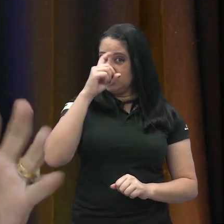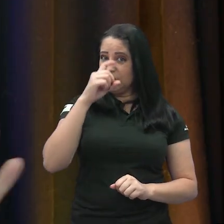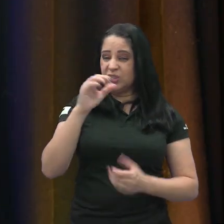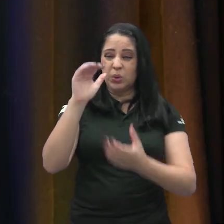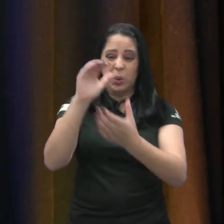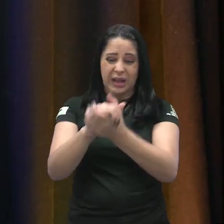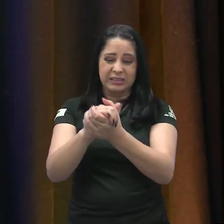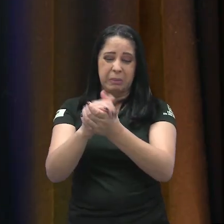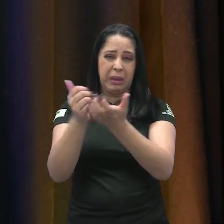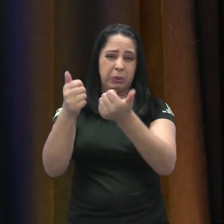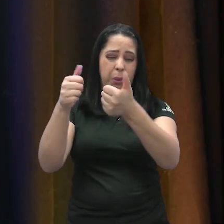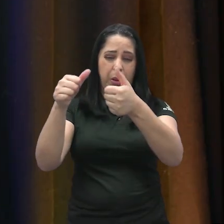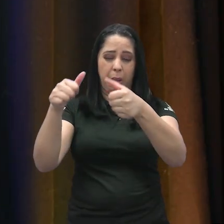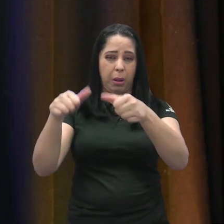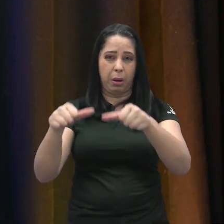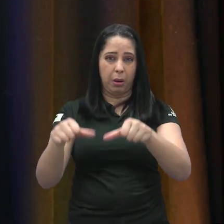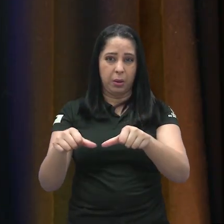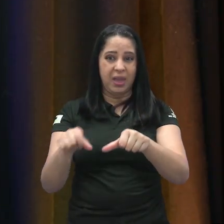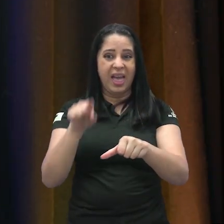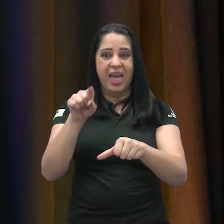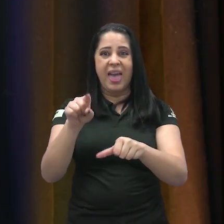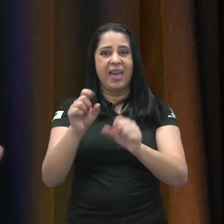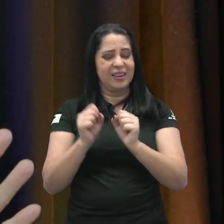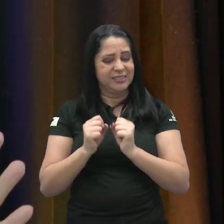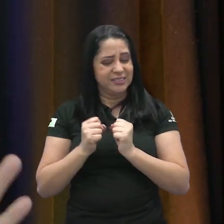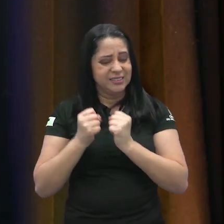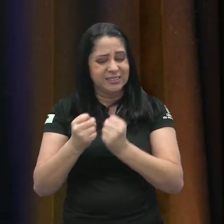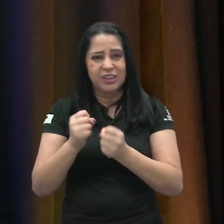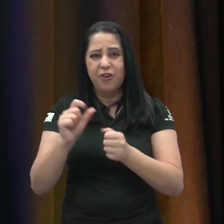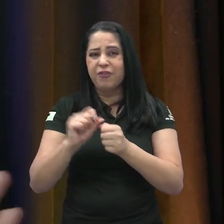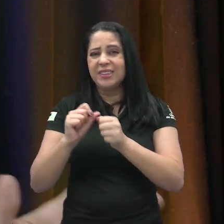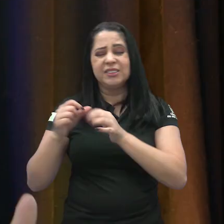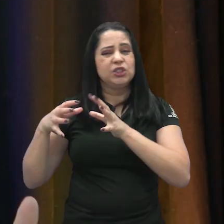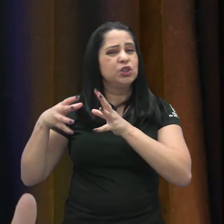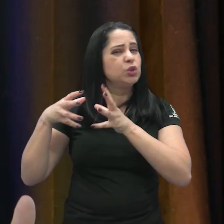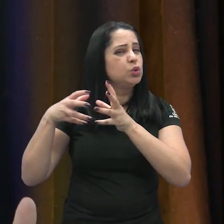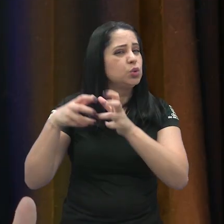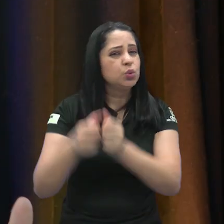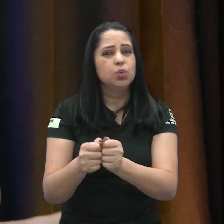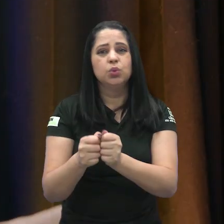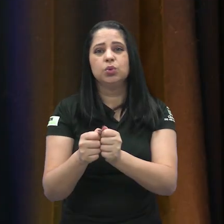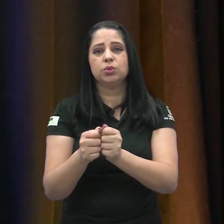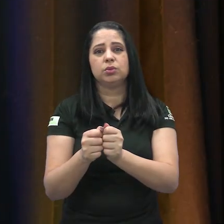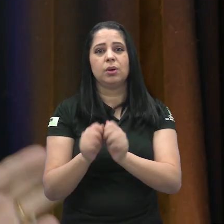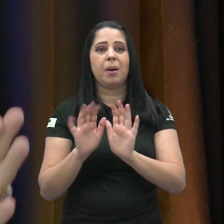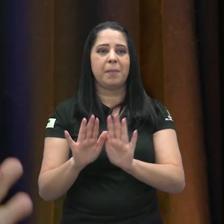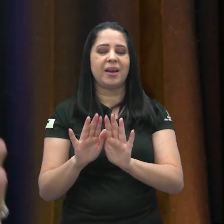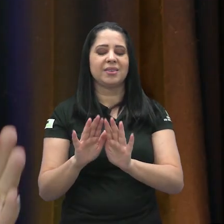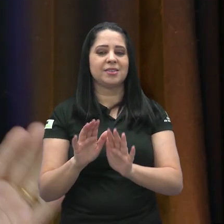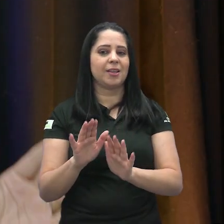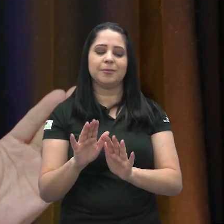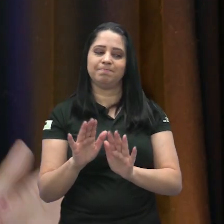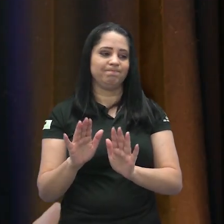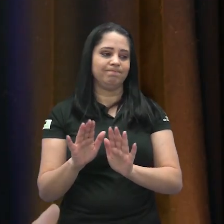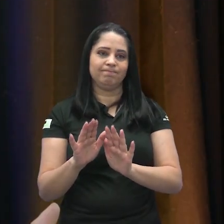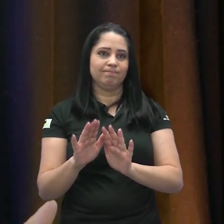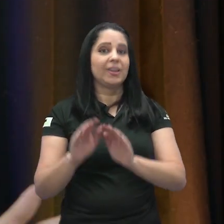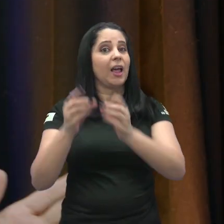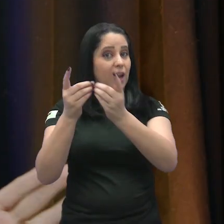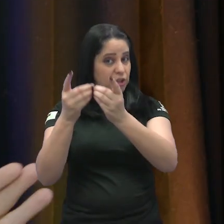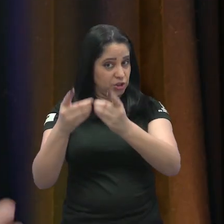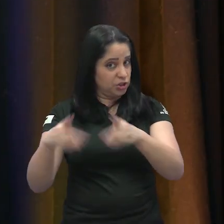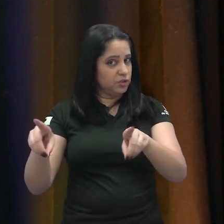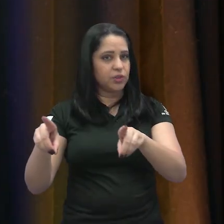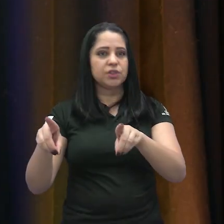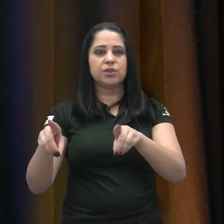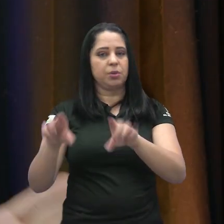o casamento não estava indo muito bem. Ela se ajustou, ela fez tudo, teve certeza que ela deu o máximo dela naquela relação, ela entendeu, bom, não é mais para mim. Então ela